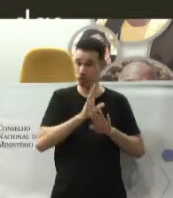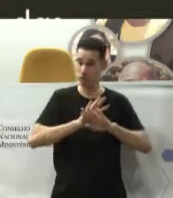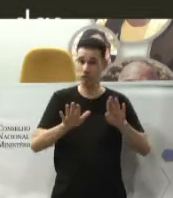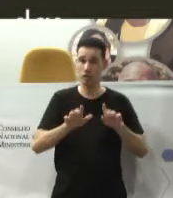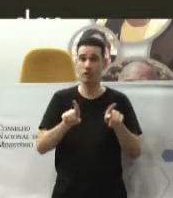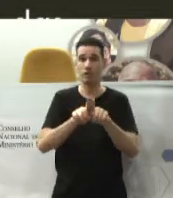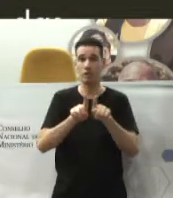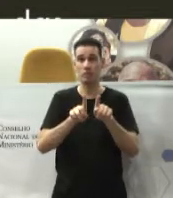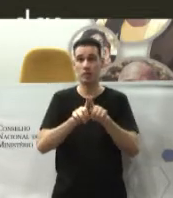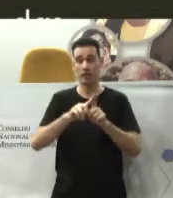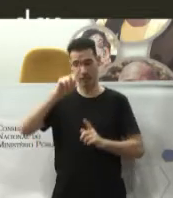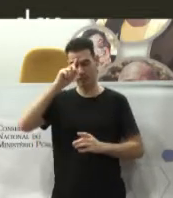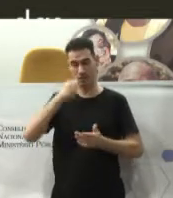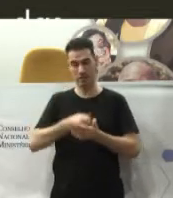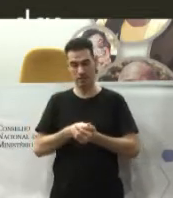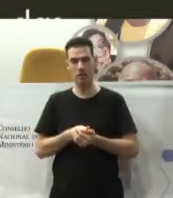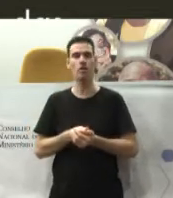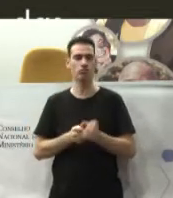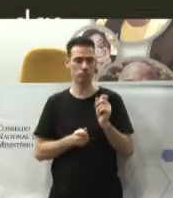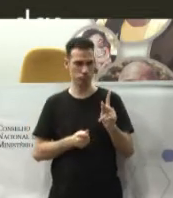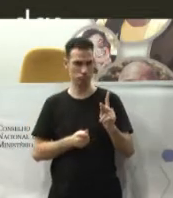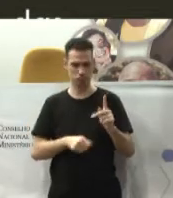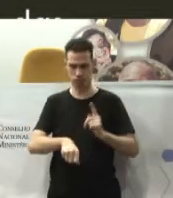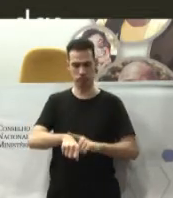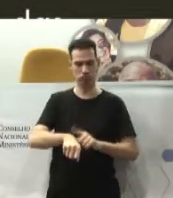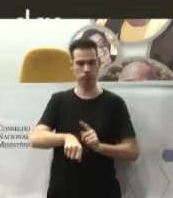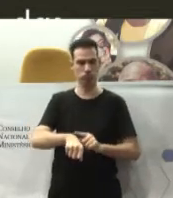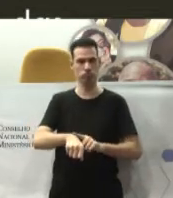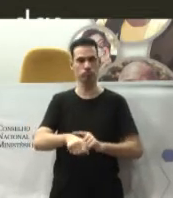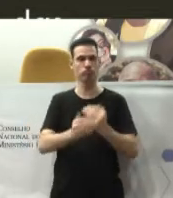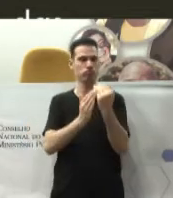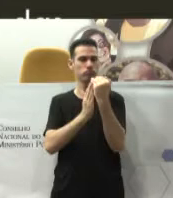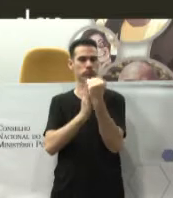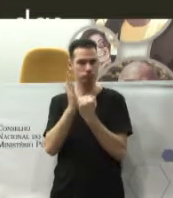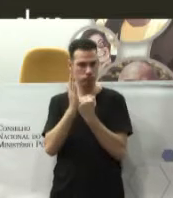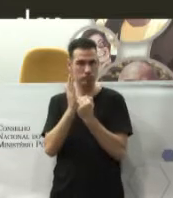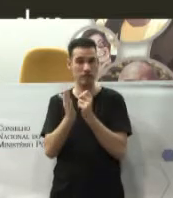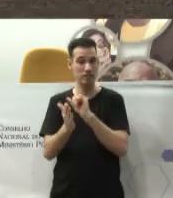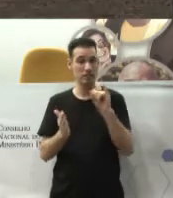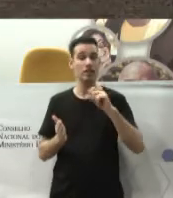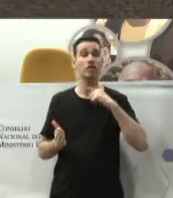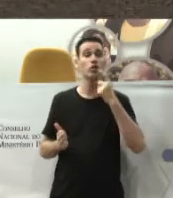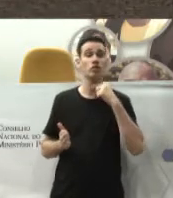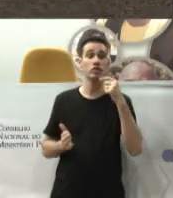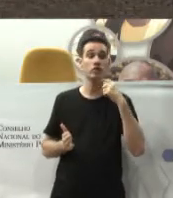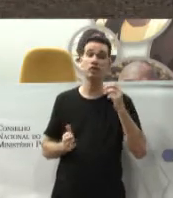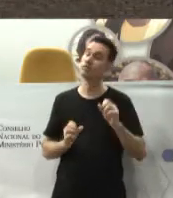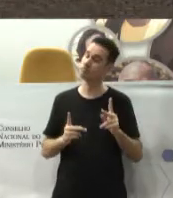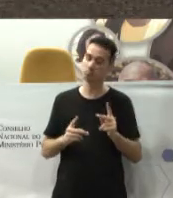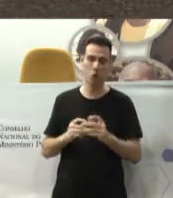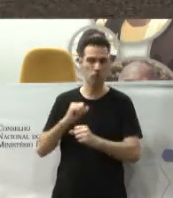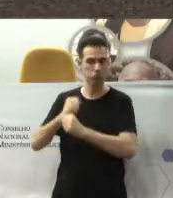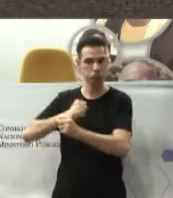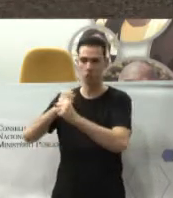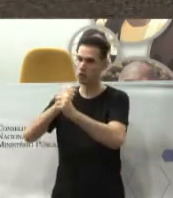A sentença determinou a redução do tempo e, se isso não fosse possível, construa mais leitos.